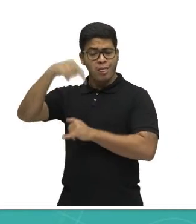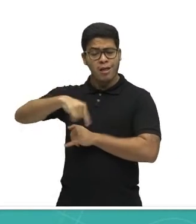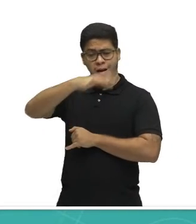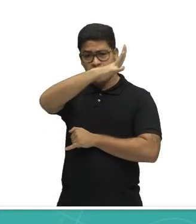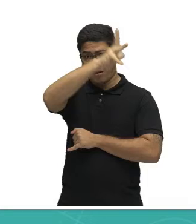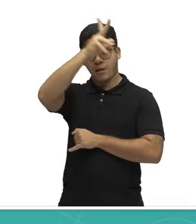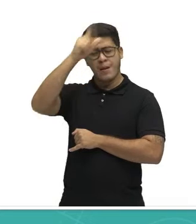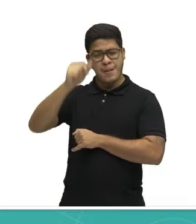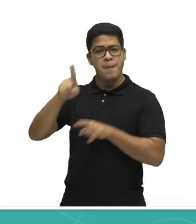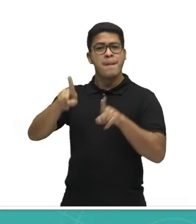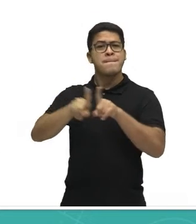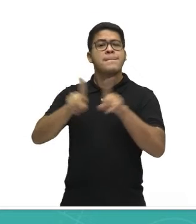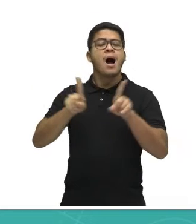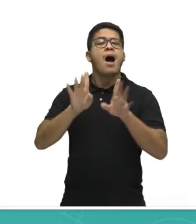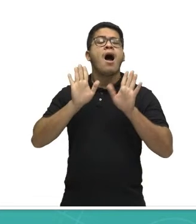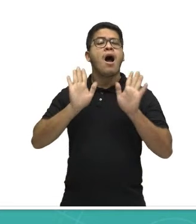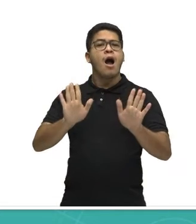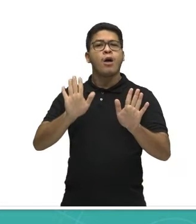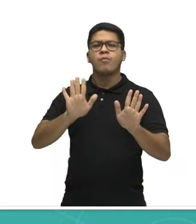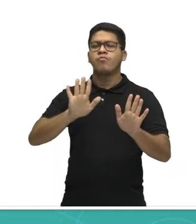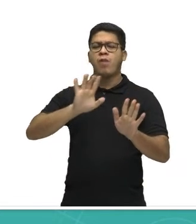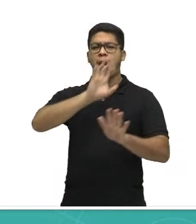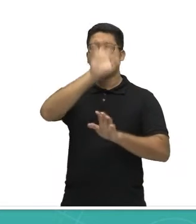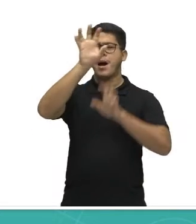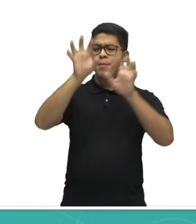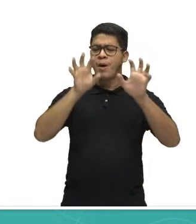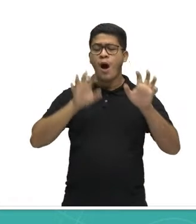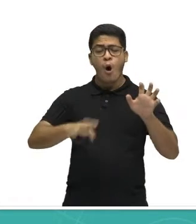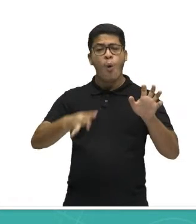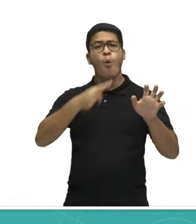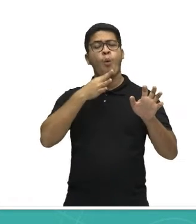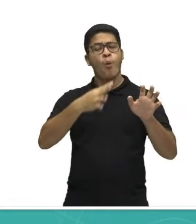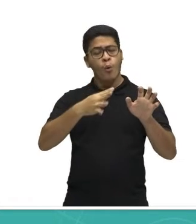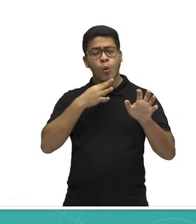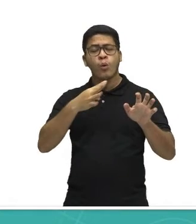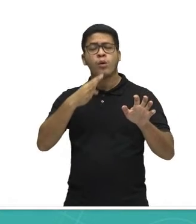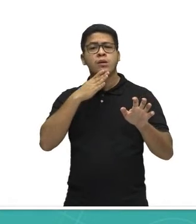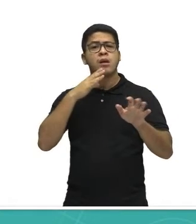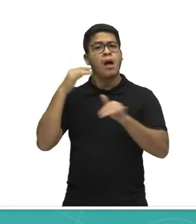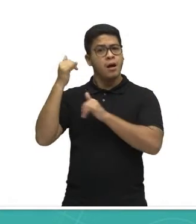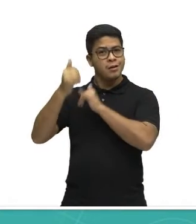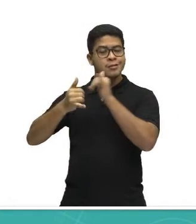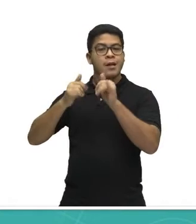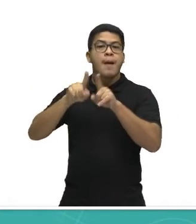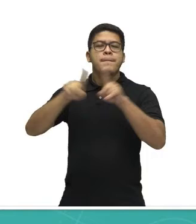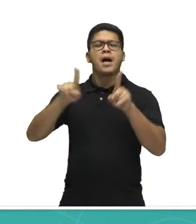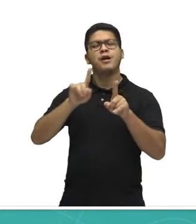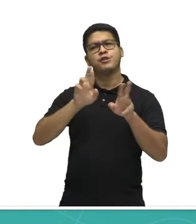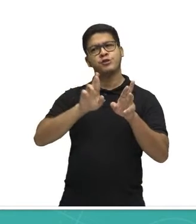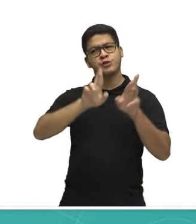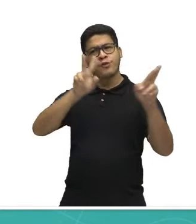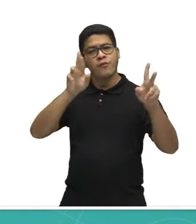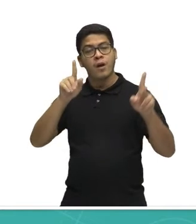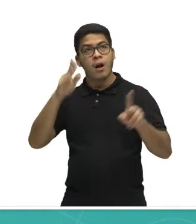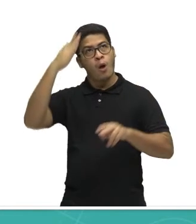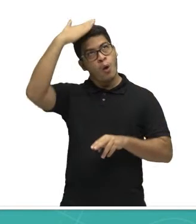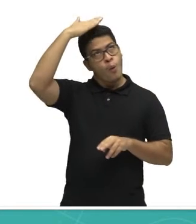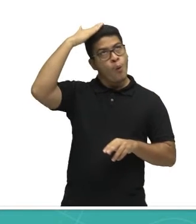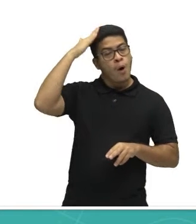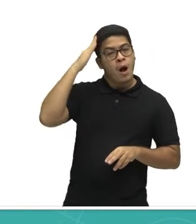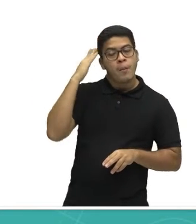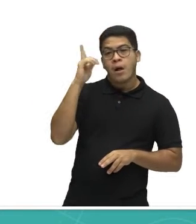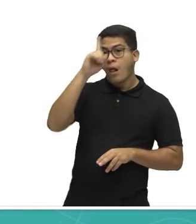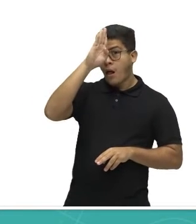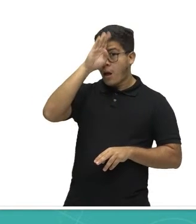em todo o Brasil. Em vários estados do Brasil, ela é caracterizada de uma forma diferente, de cabelos claros, de